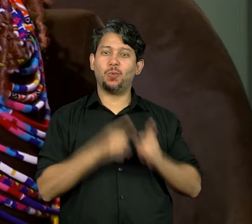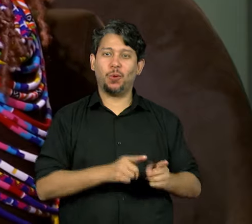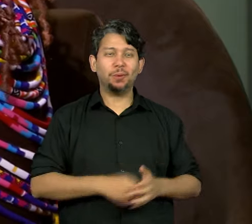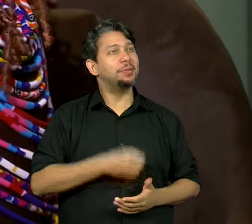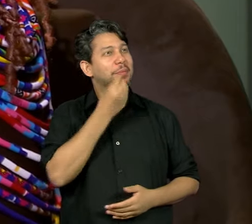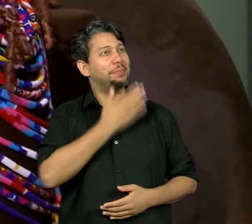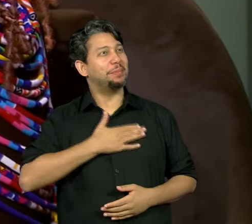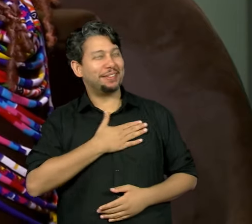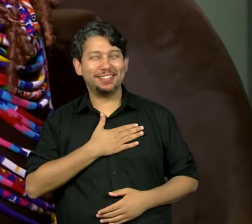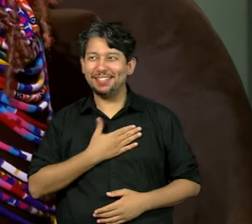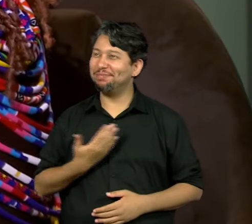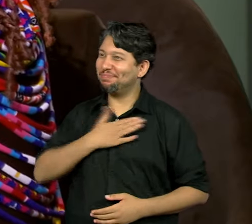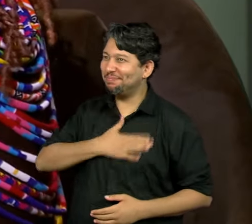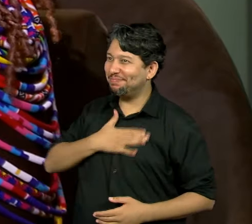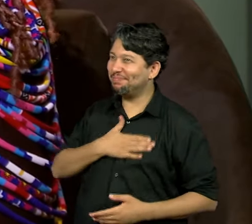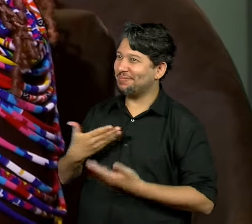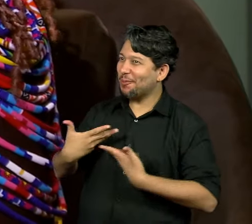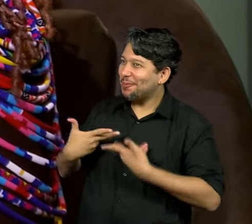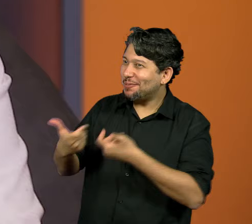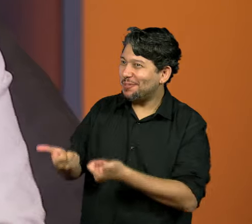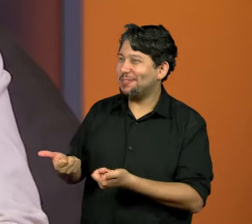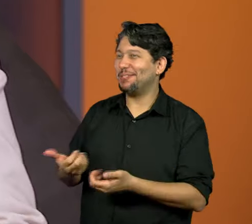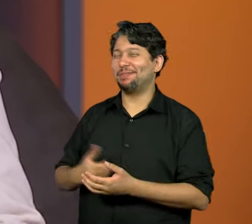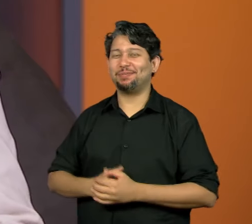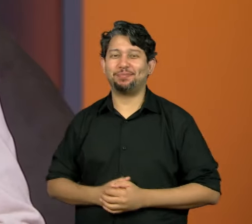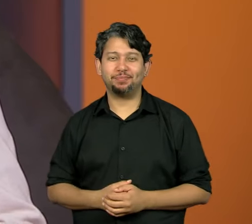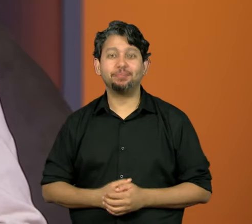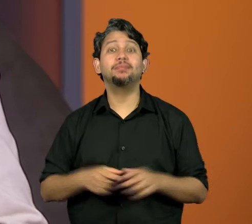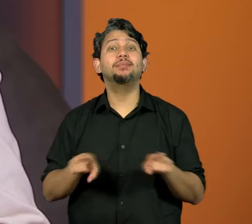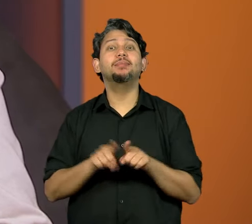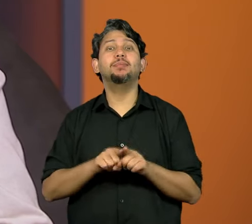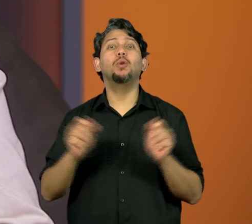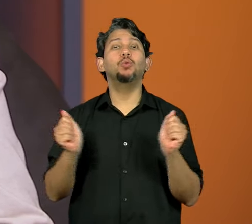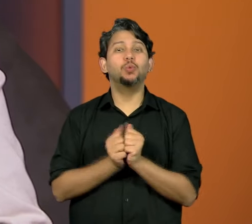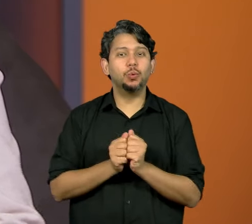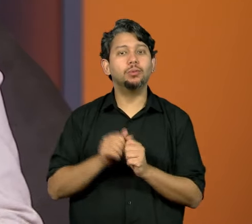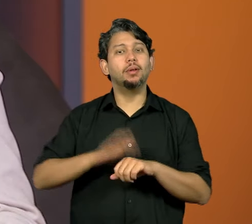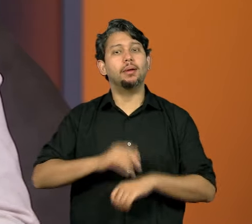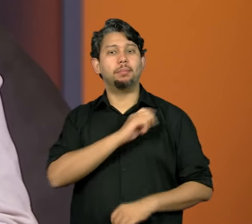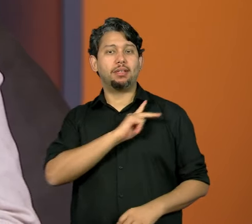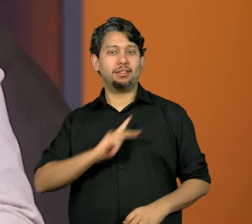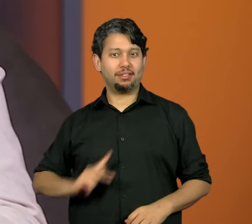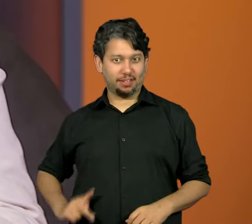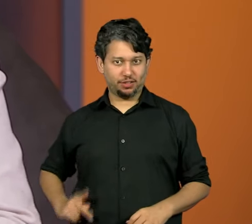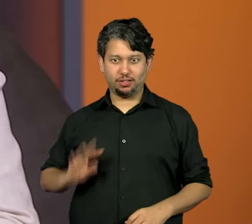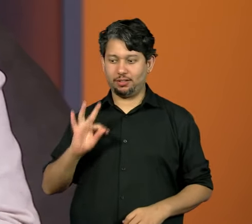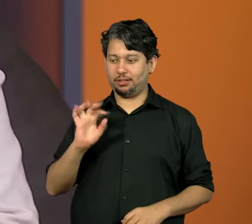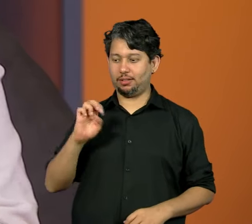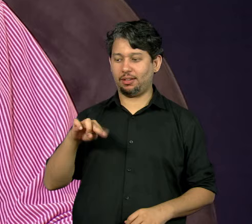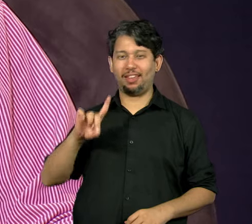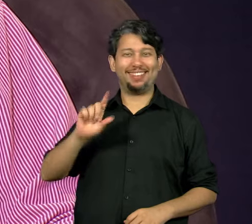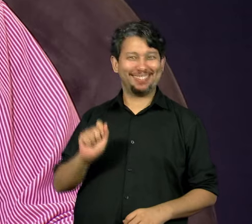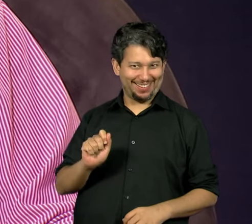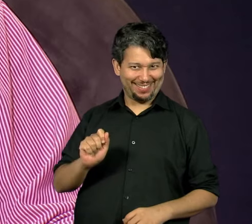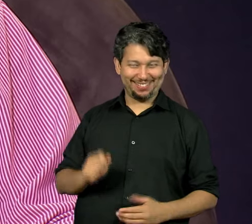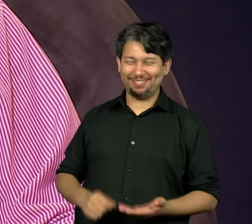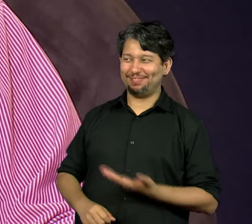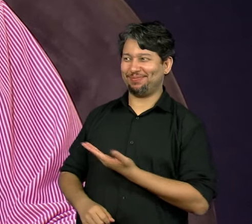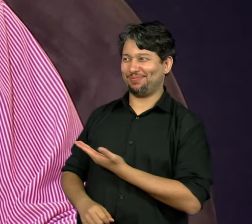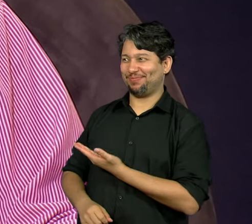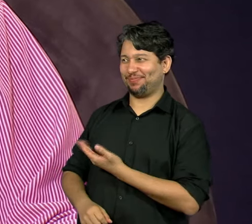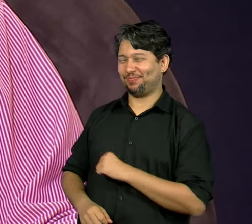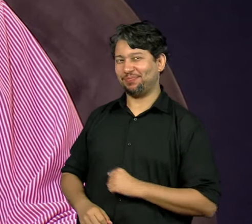bem-vinda. Prazer em estar aqui, obrigada pelo convite, professor. E também está aqui com a gente o presidente da Tenda Atacado, Marcos Samarra,